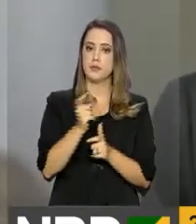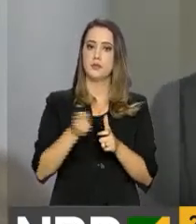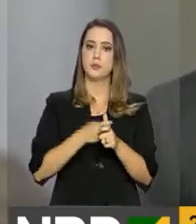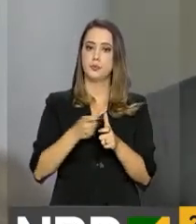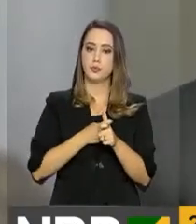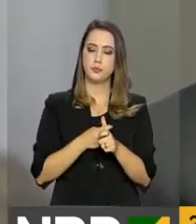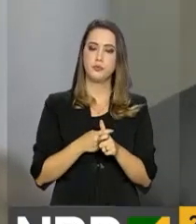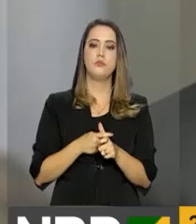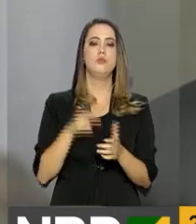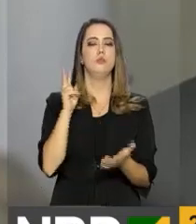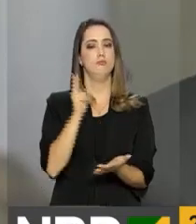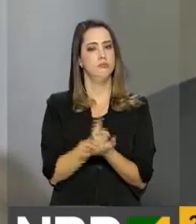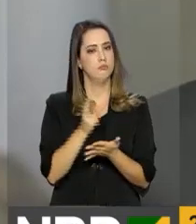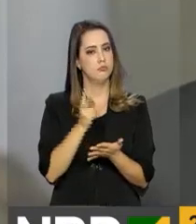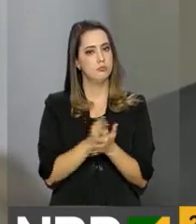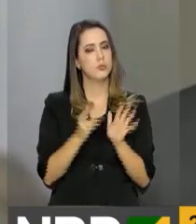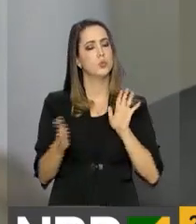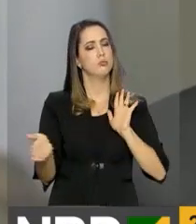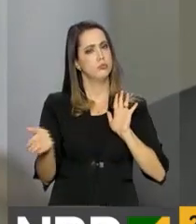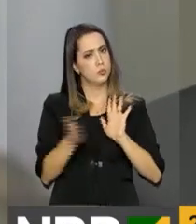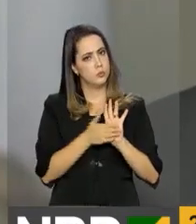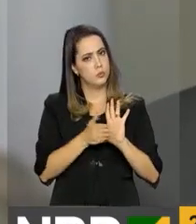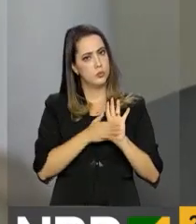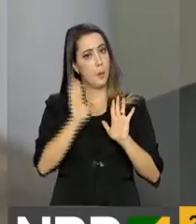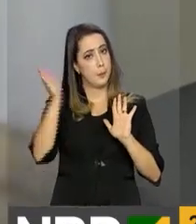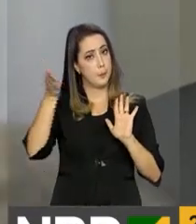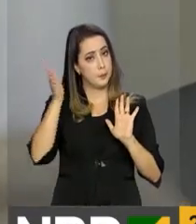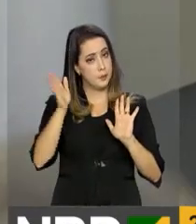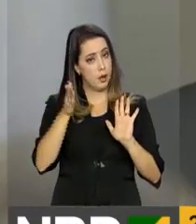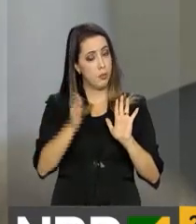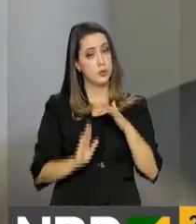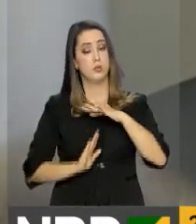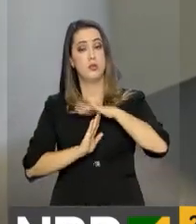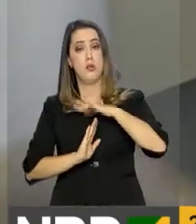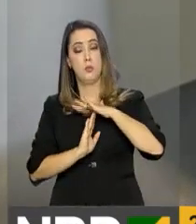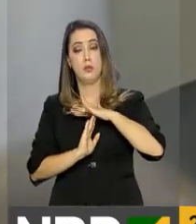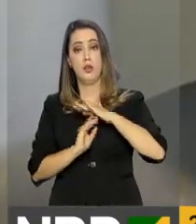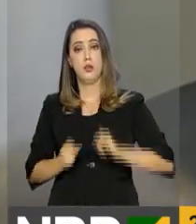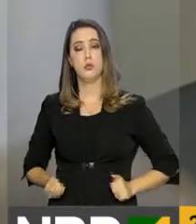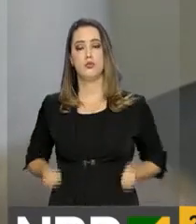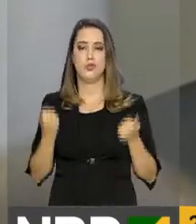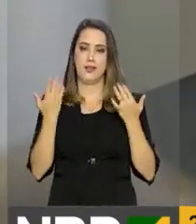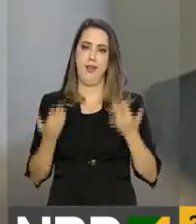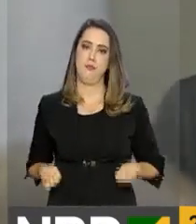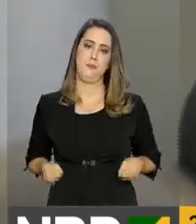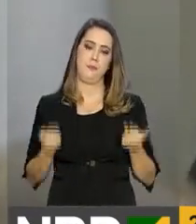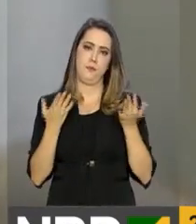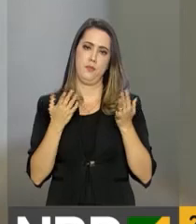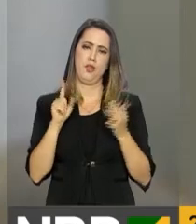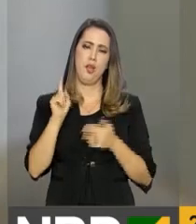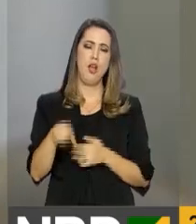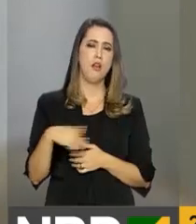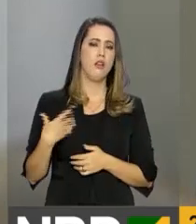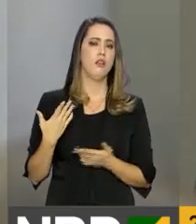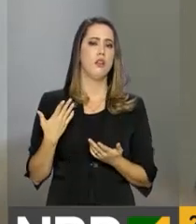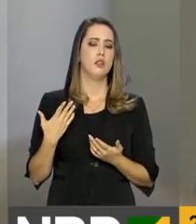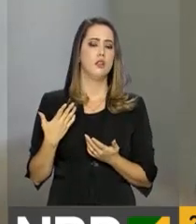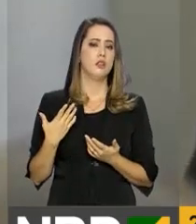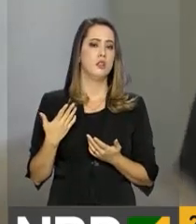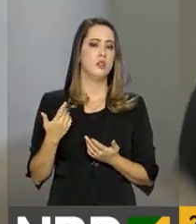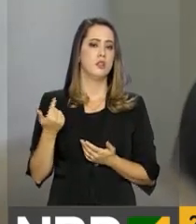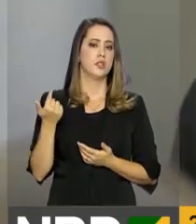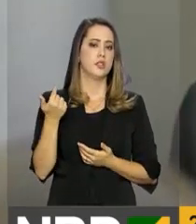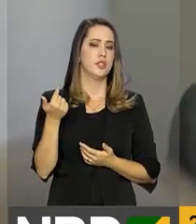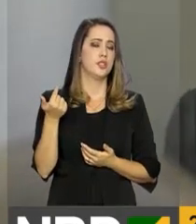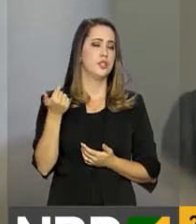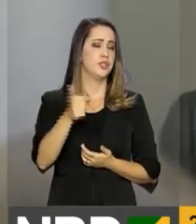né? E, ao mesmo tempo, propusemos, como lembrado foi, um teto para os gastos públicos, que é uma coisa inusual. Não é